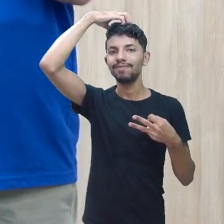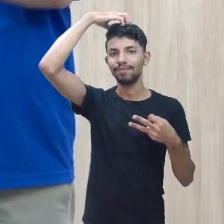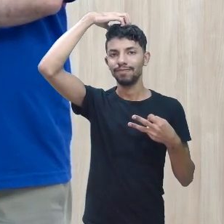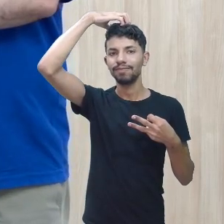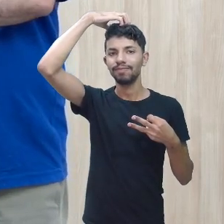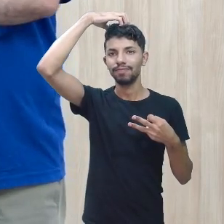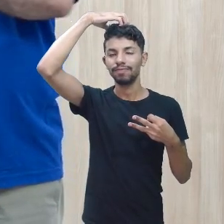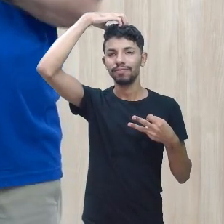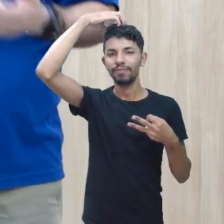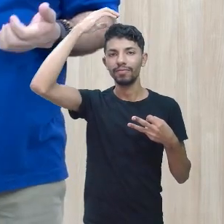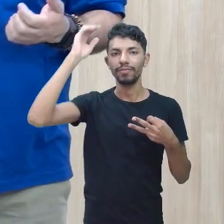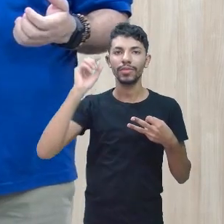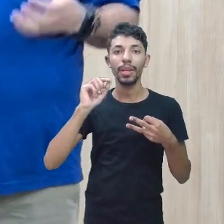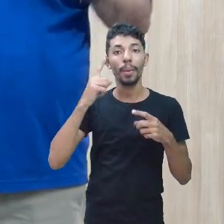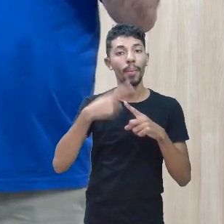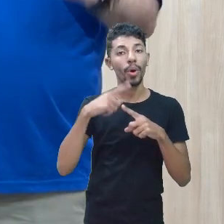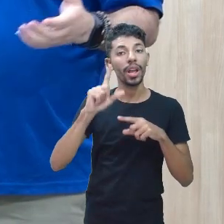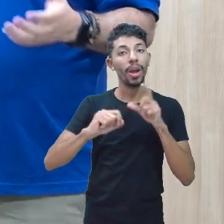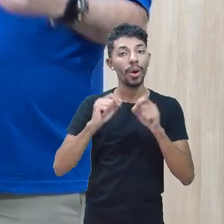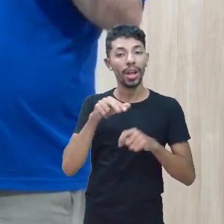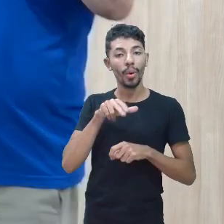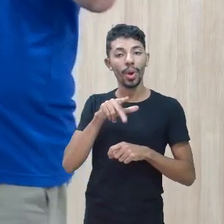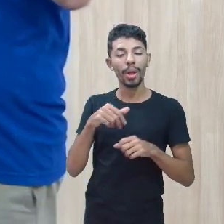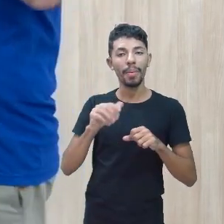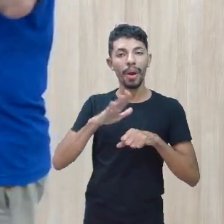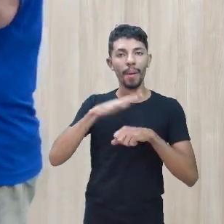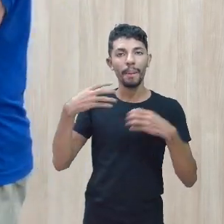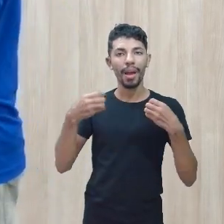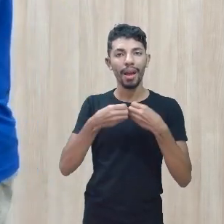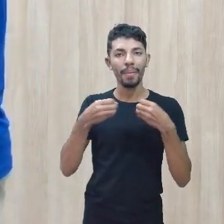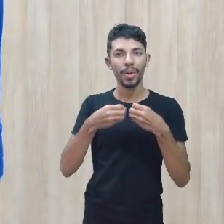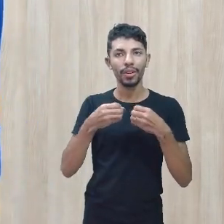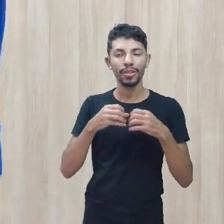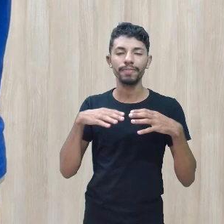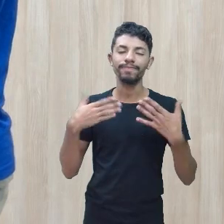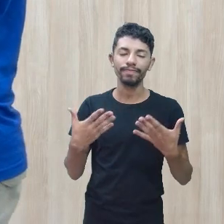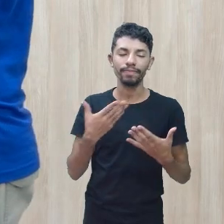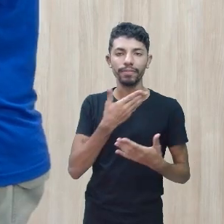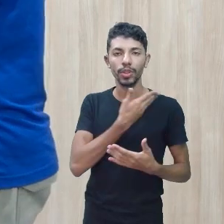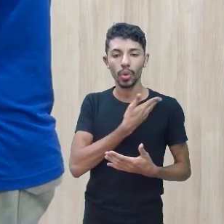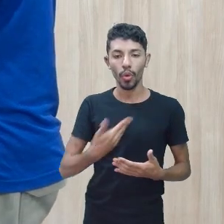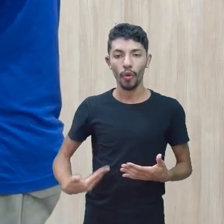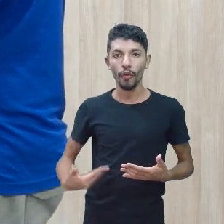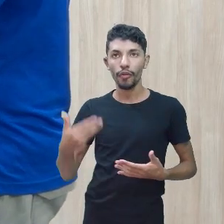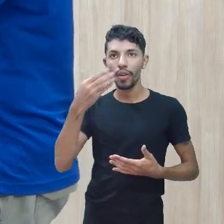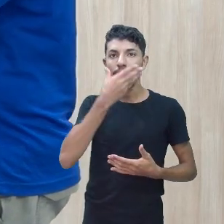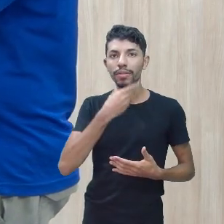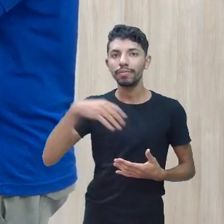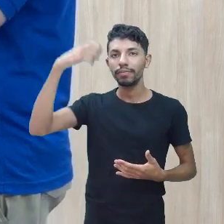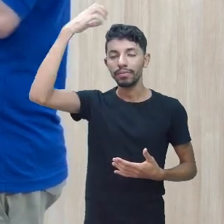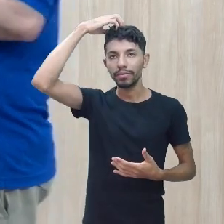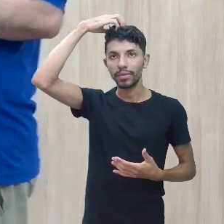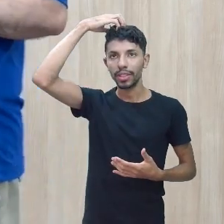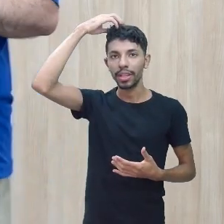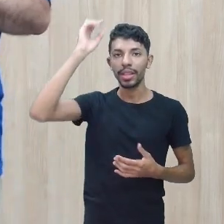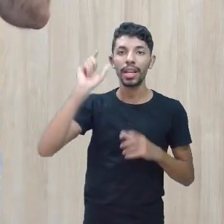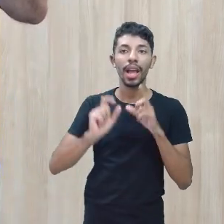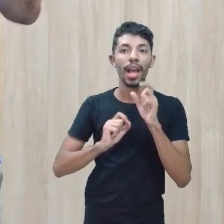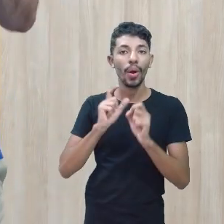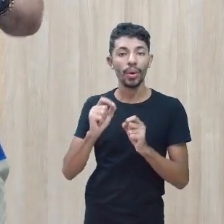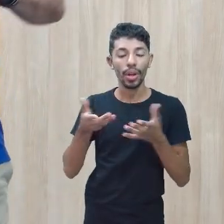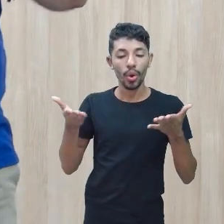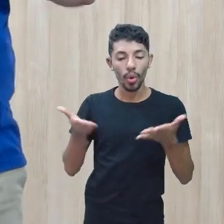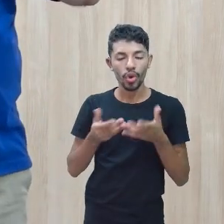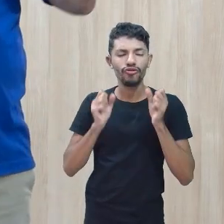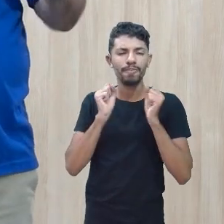o seu irmão mais próximo. Então, a monarquia, hoje, ela pode ter